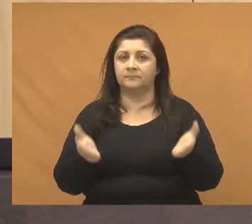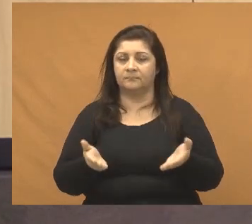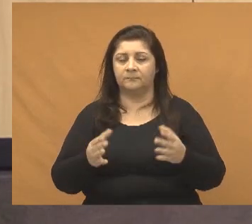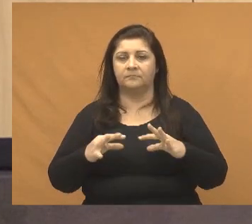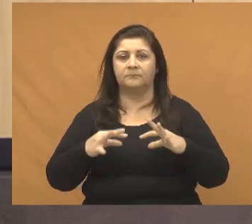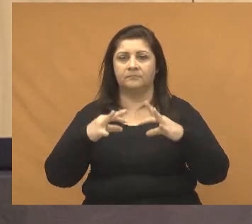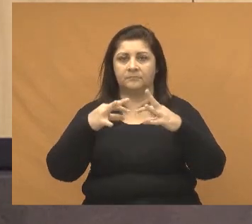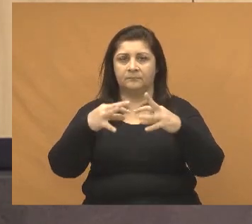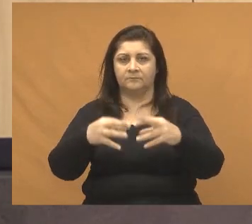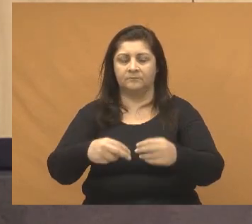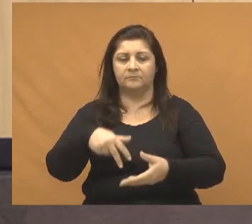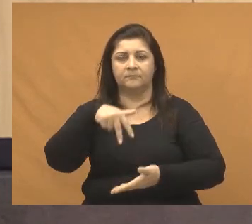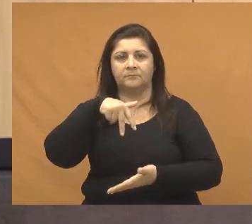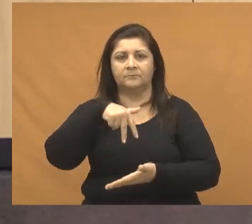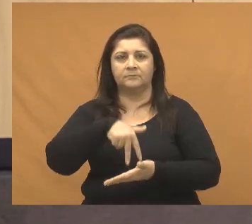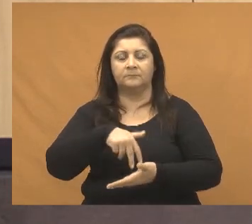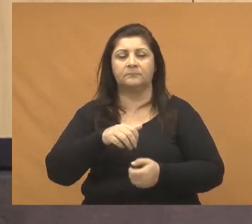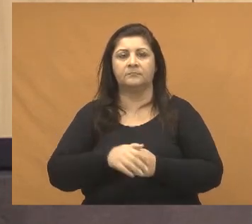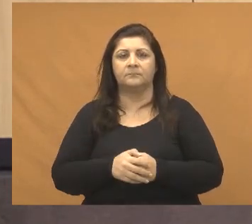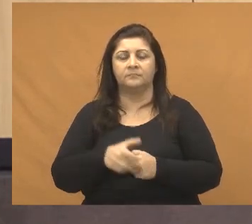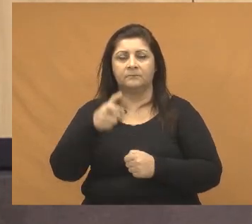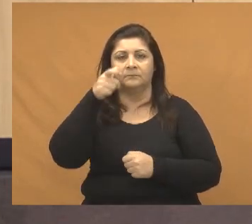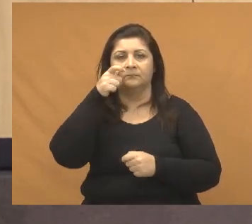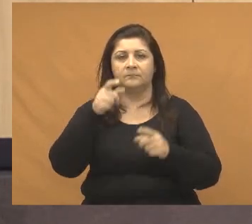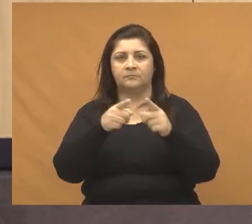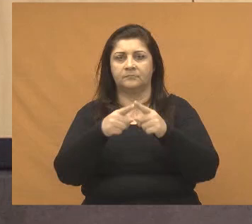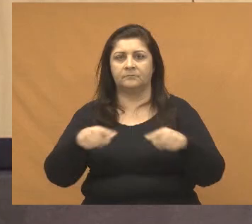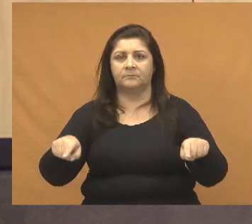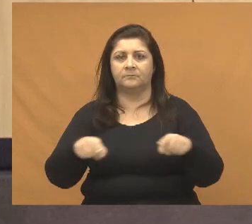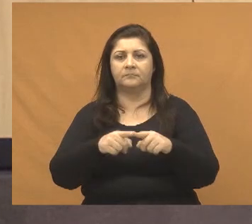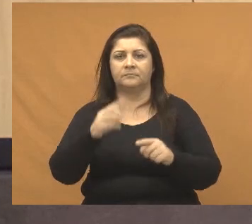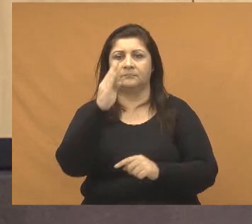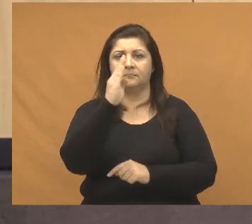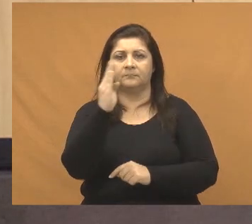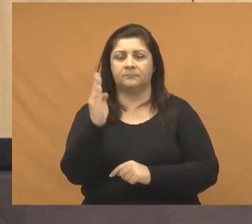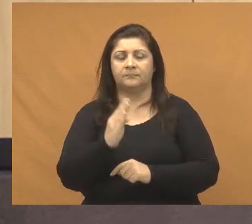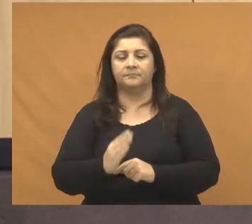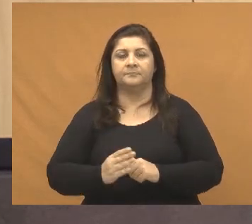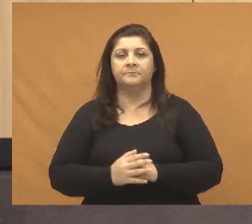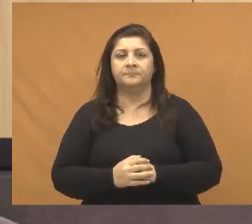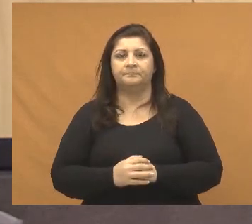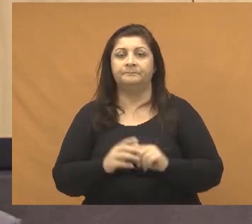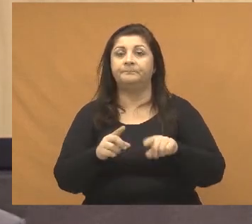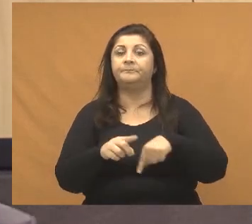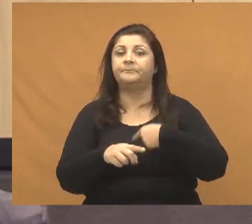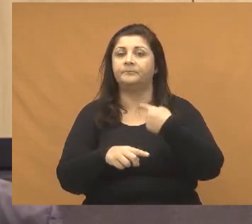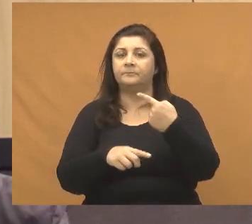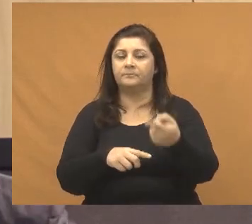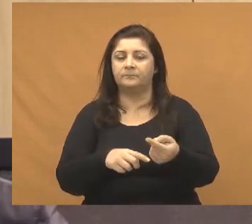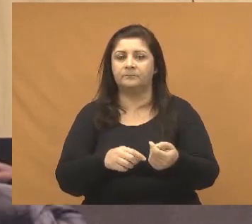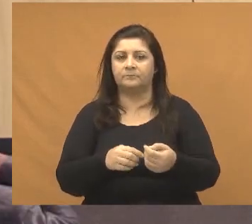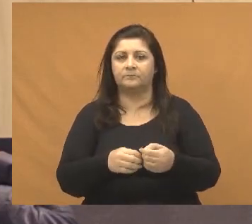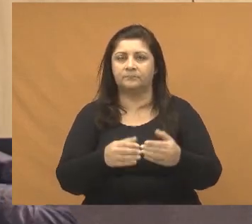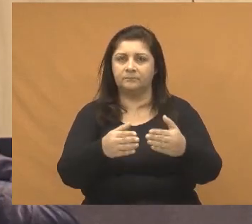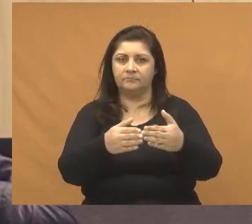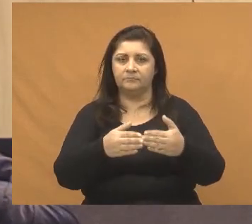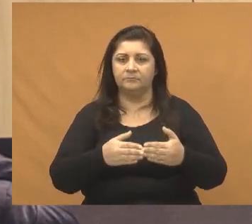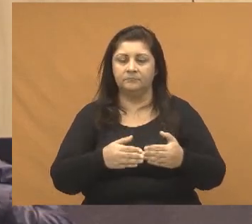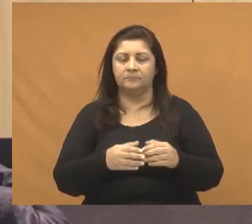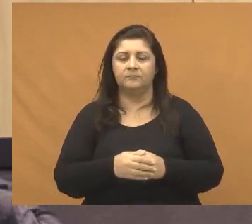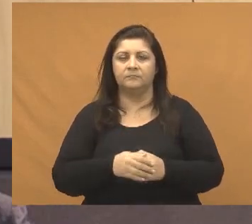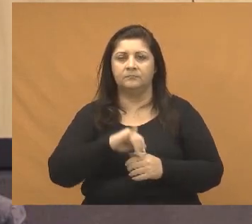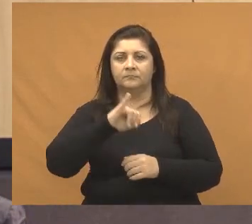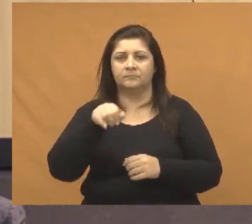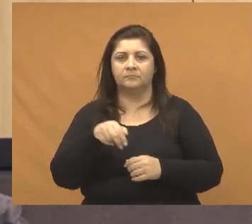todos que se levantem para a execução do hino nacional brasileiro. Por gentileza, após a execução do hino, peço ao vereador